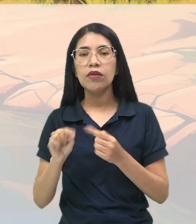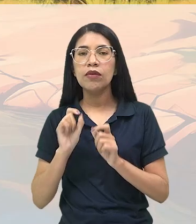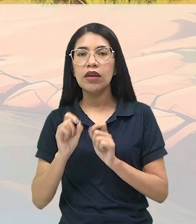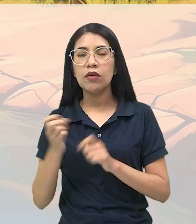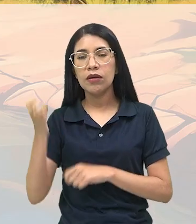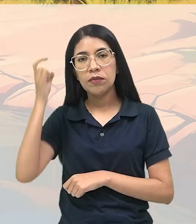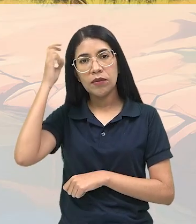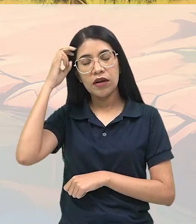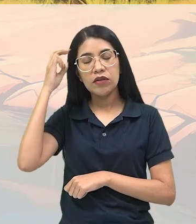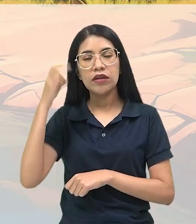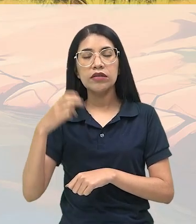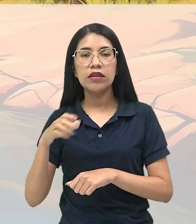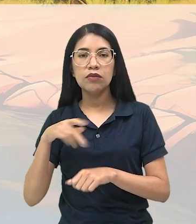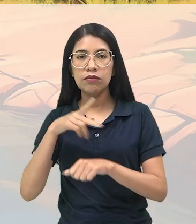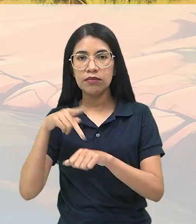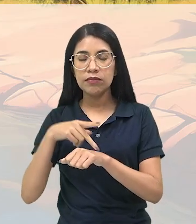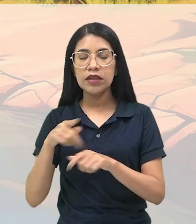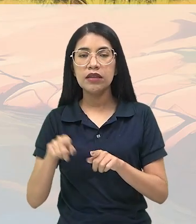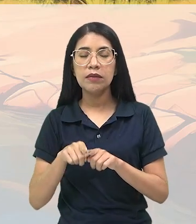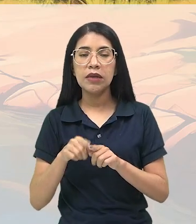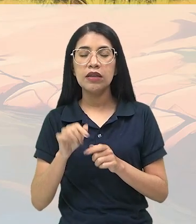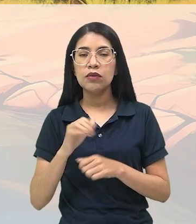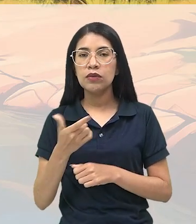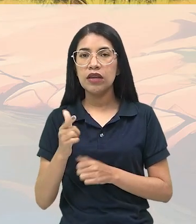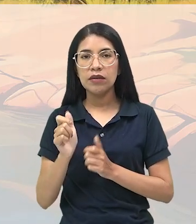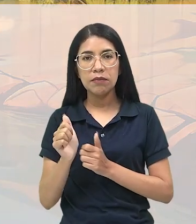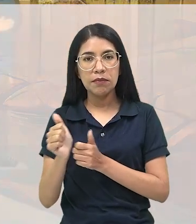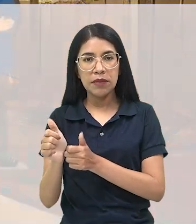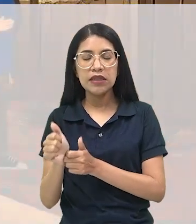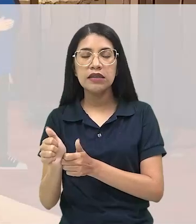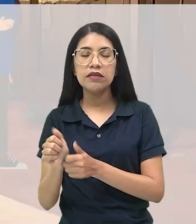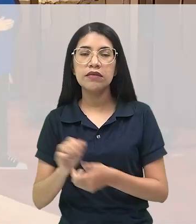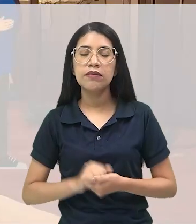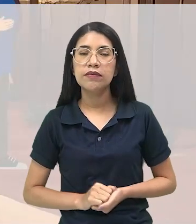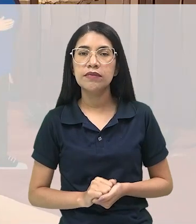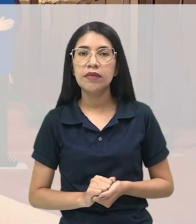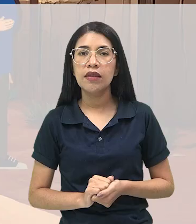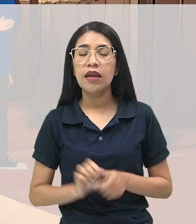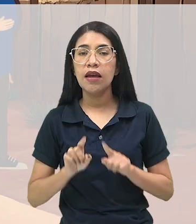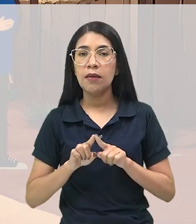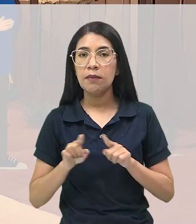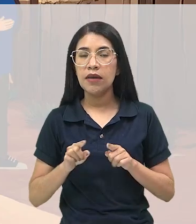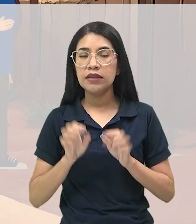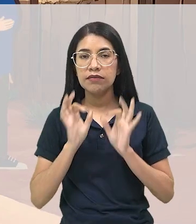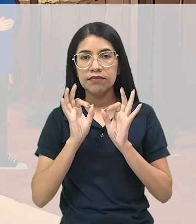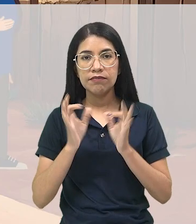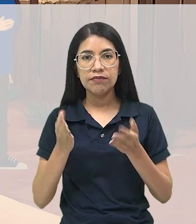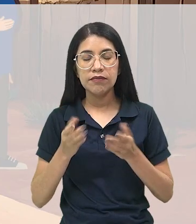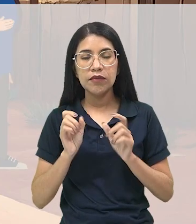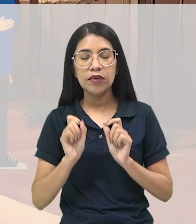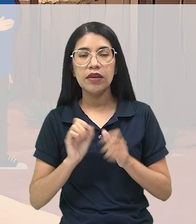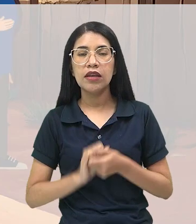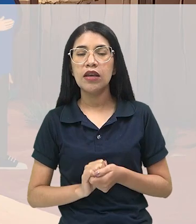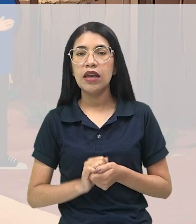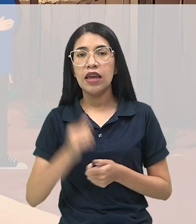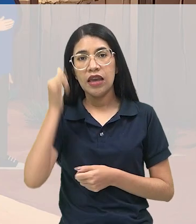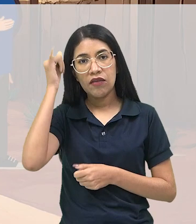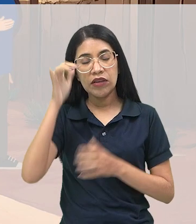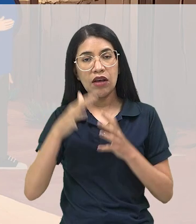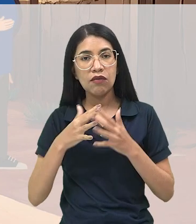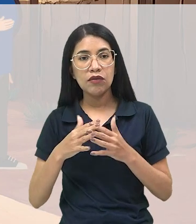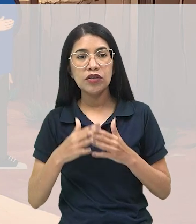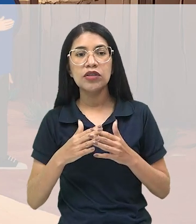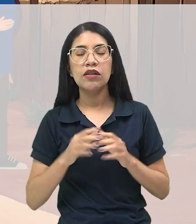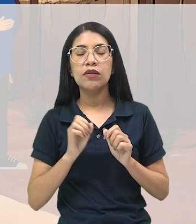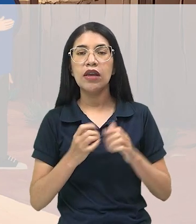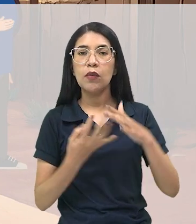seu país, mesmo sem ser perseguido por isso. Mas atenção! A gente não pode confundir os imigrantes com